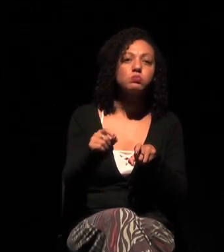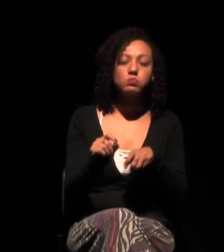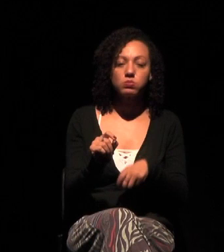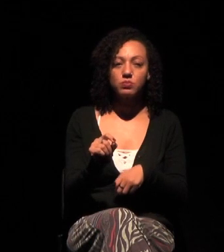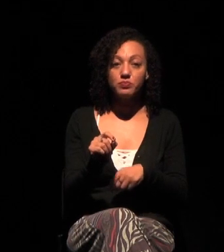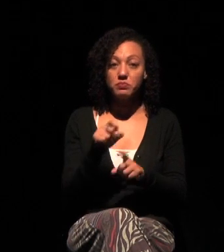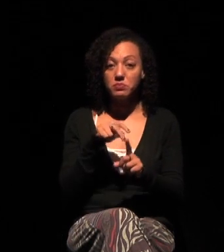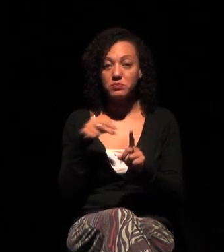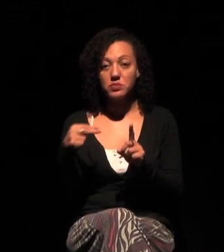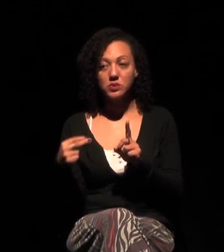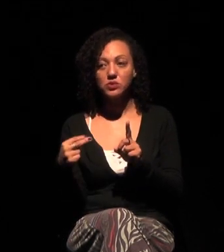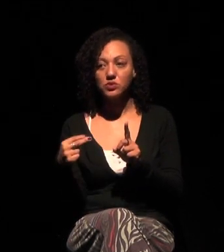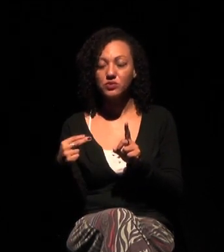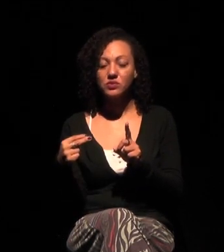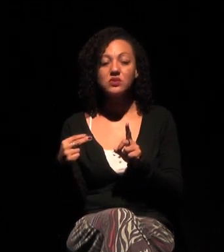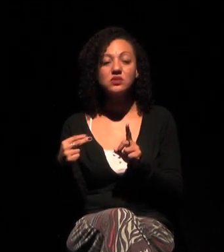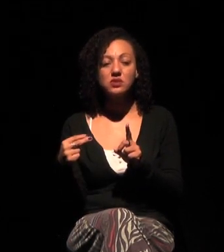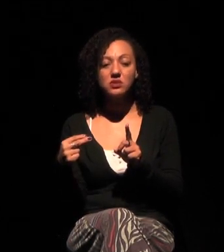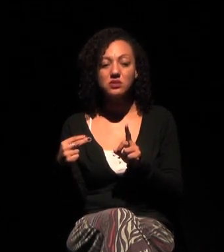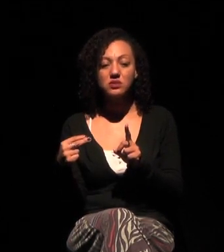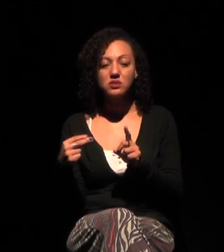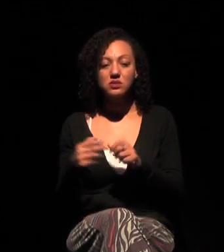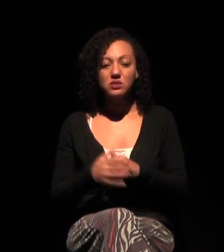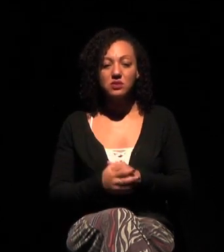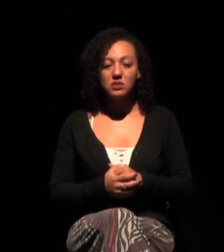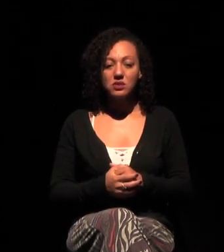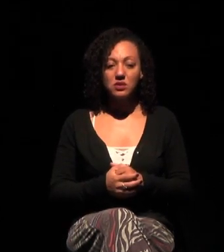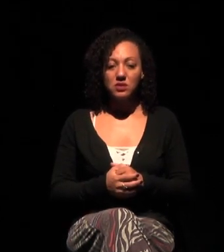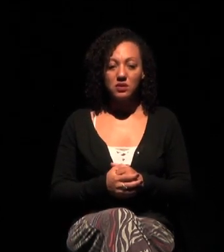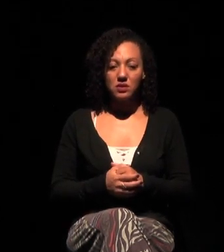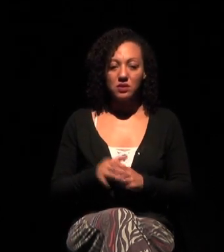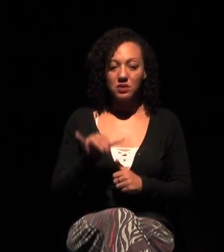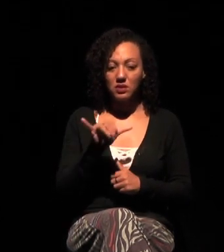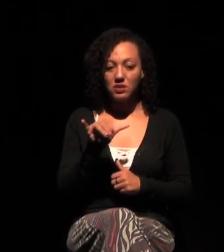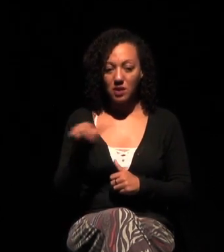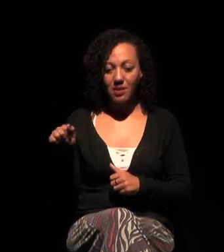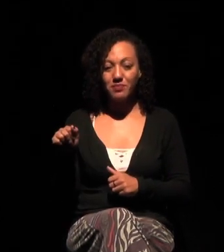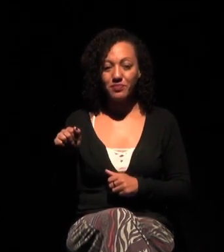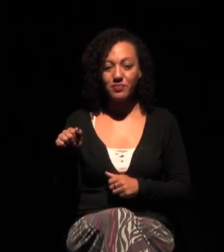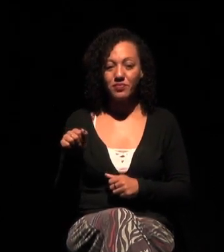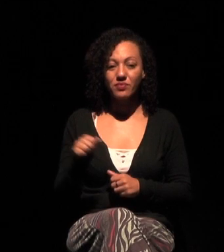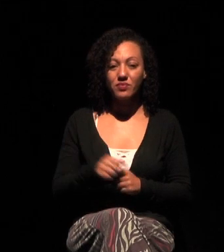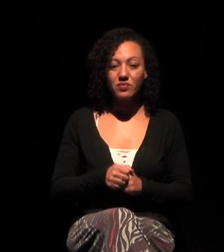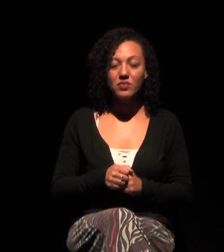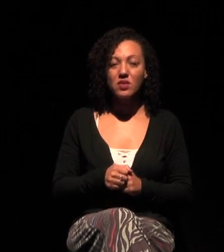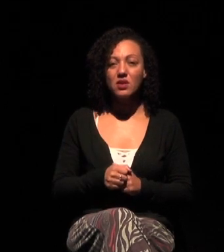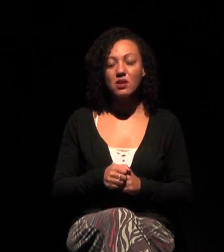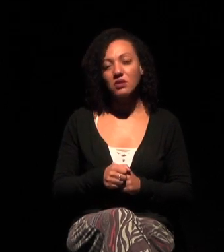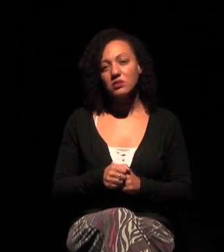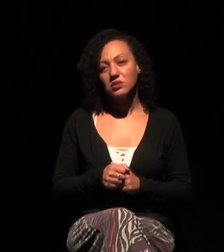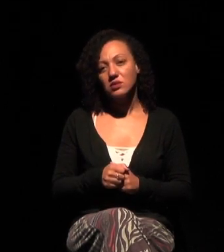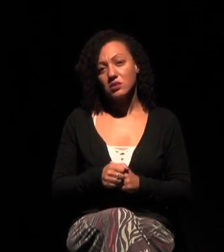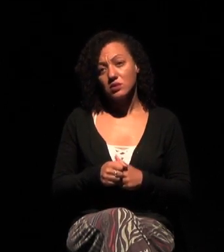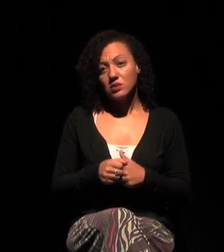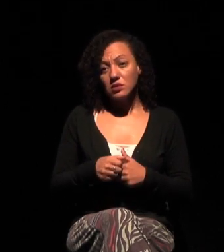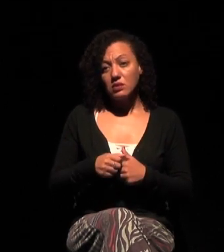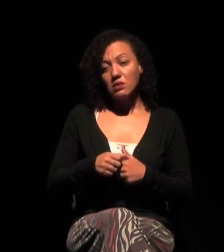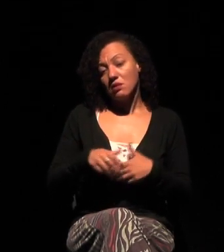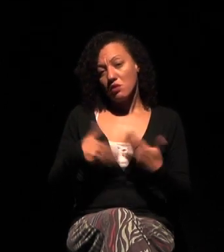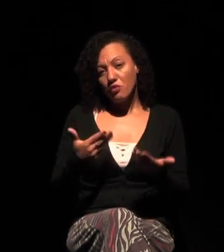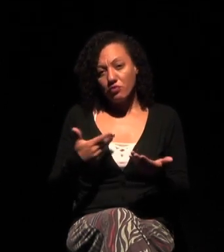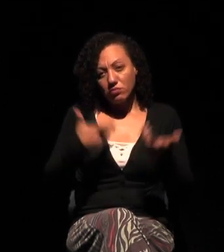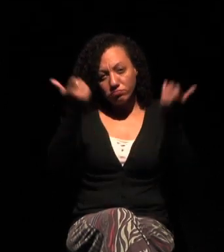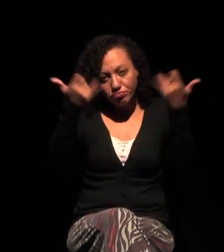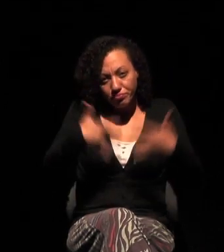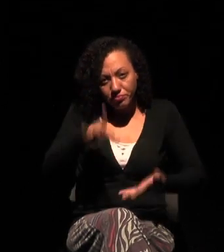de vista de dna é mais assim do ponto de vista um pouco mais pragmáticos depois a gente pode viajar um pouco se